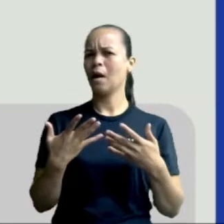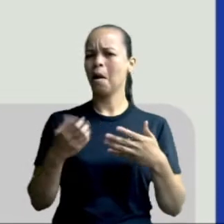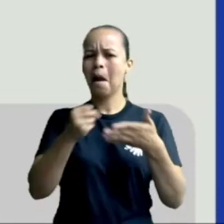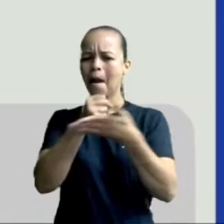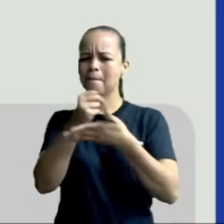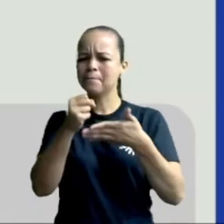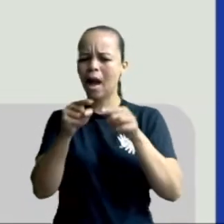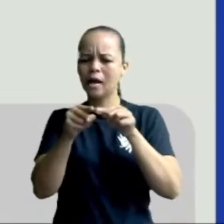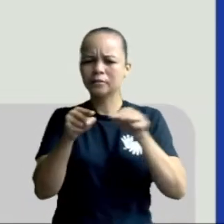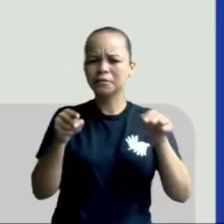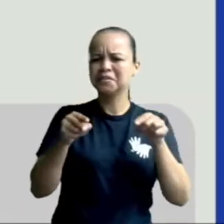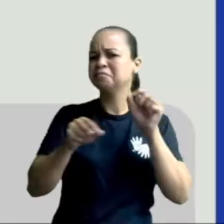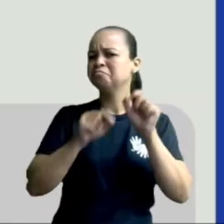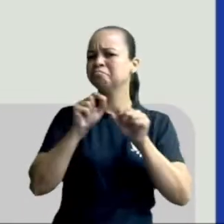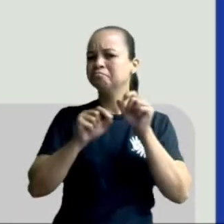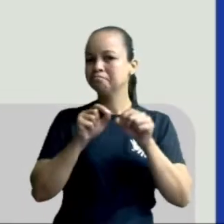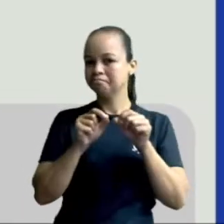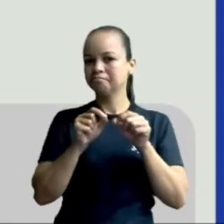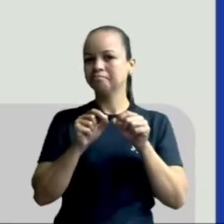base mesmo?